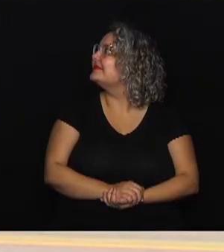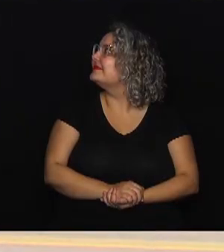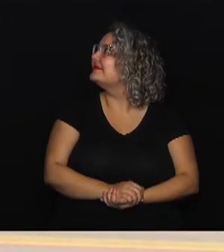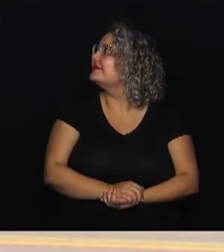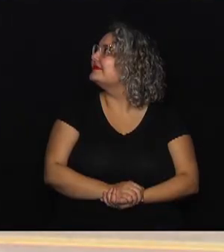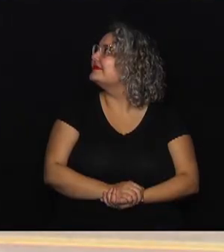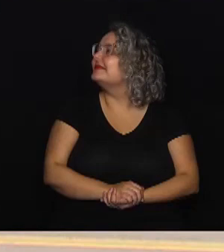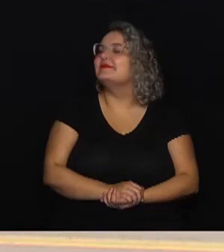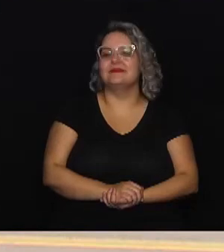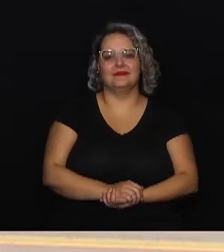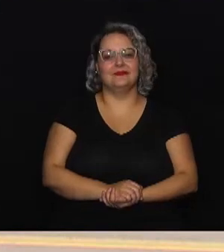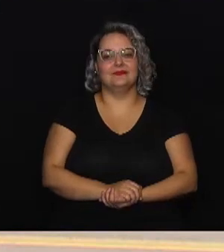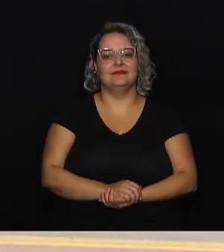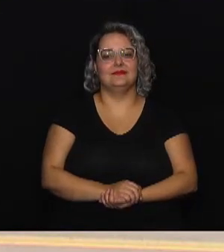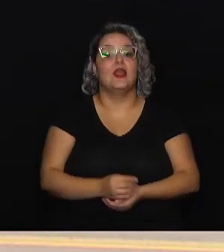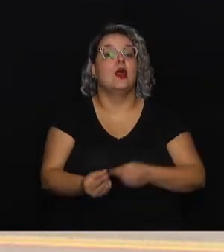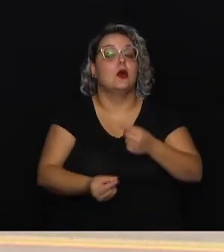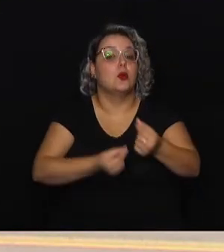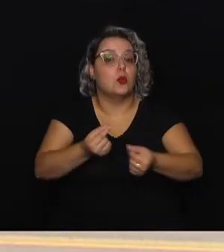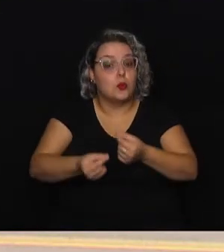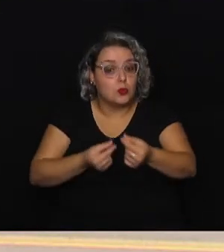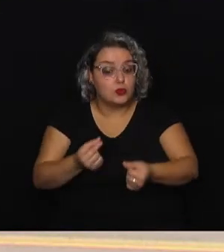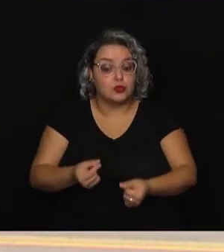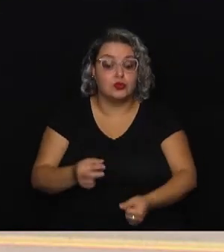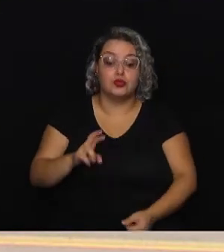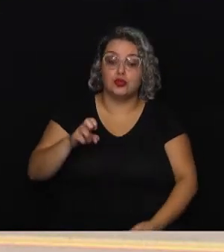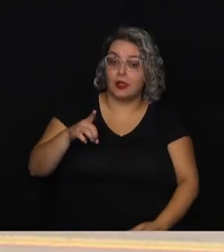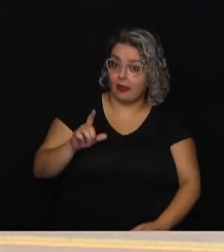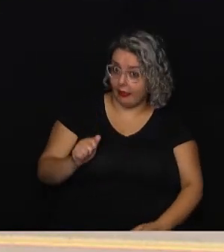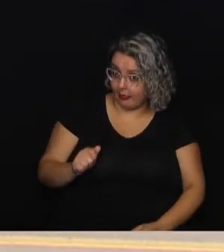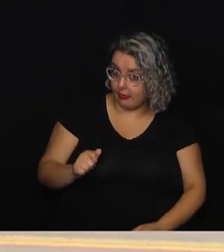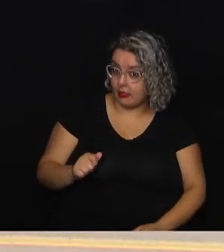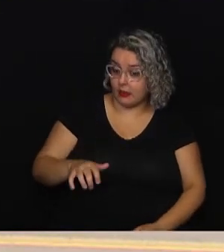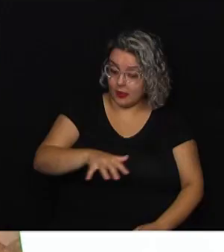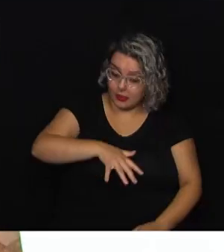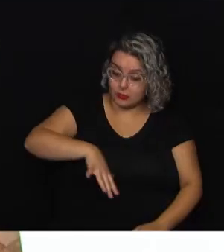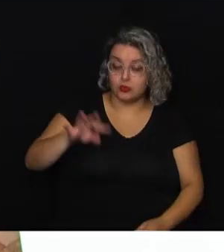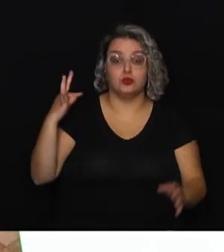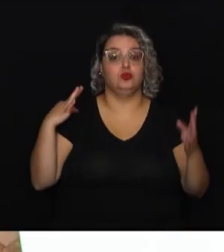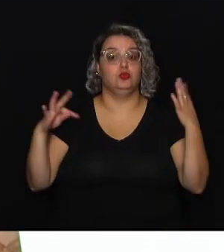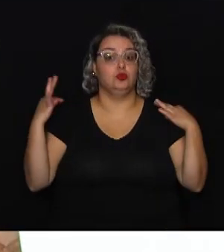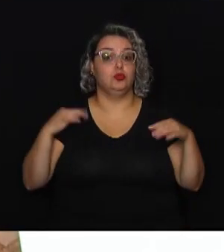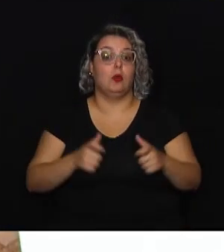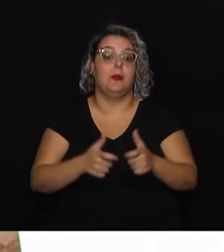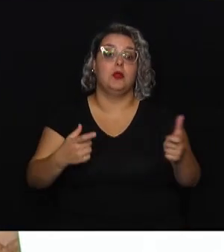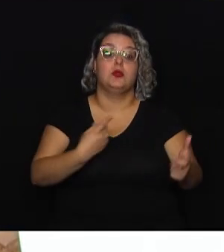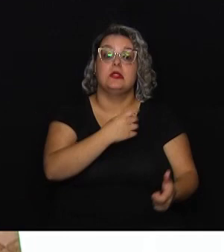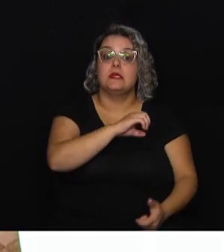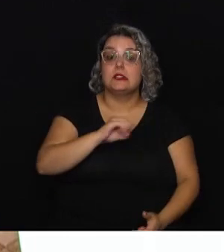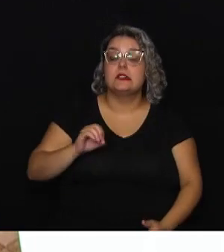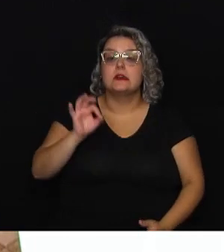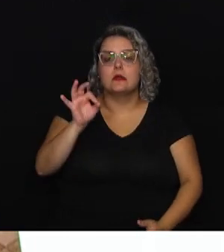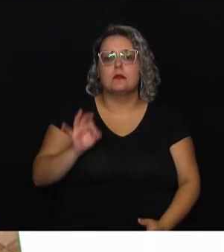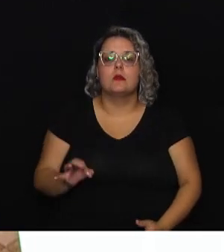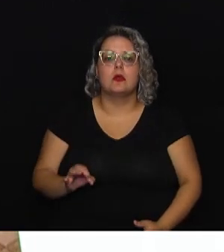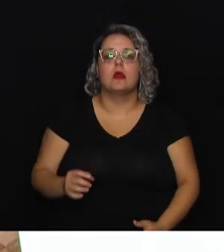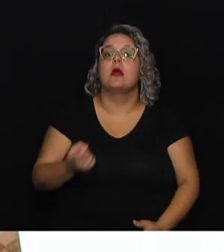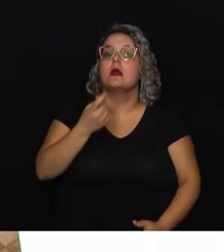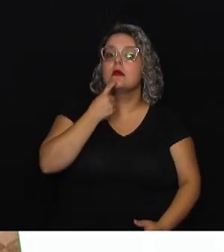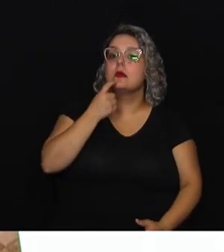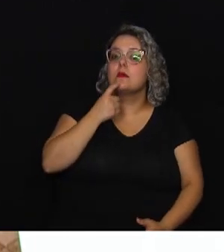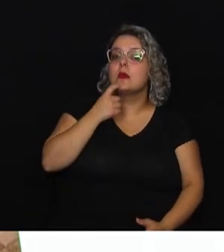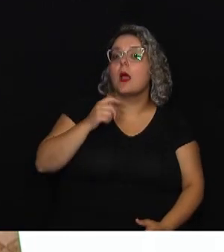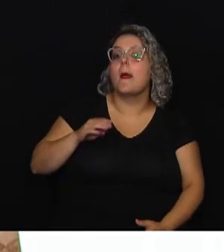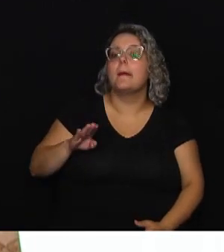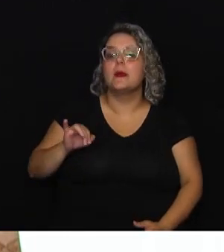A geração de renda do turismo na região aumentou em 100%, segundo a Campinas Convention Bureau.